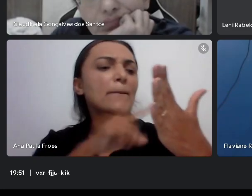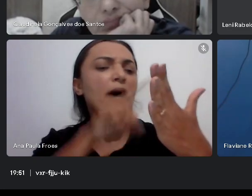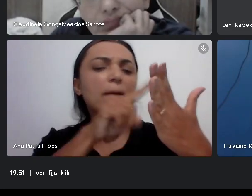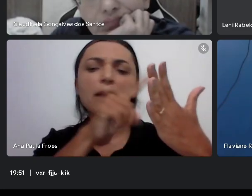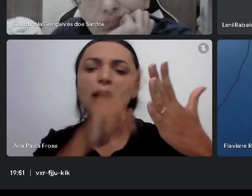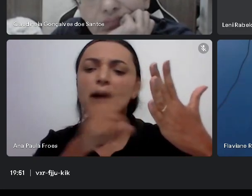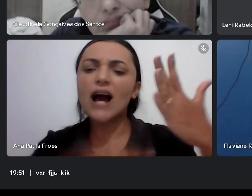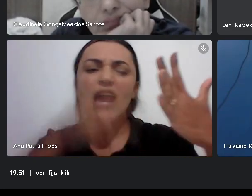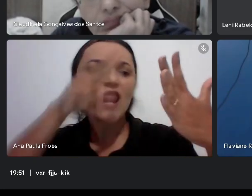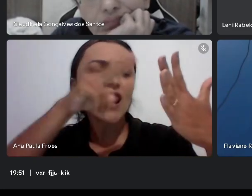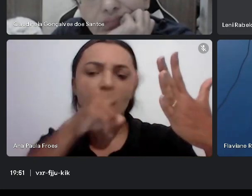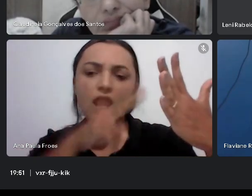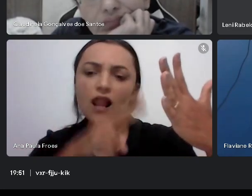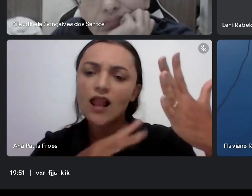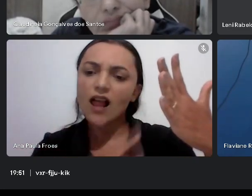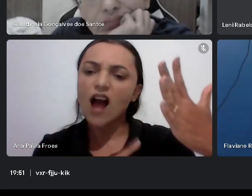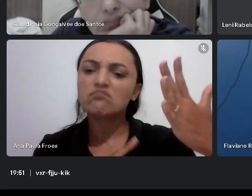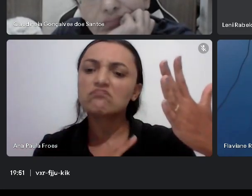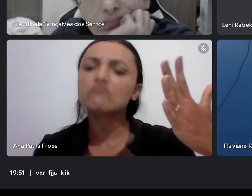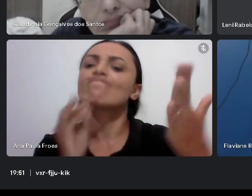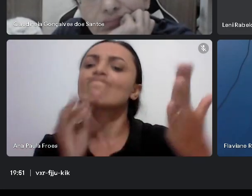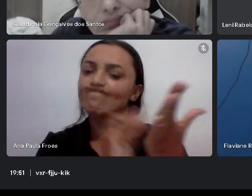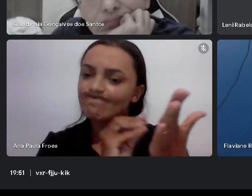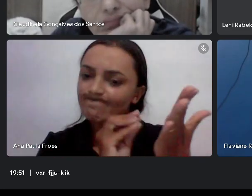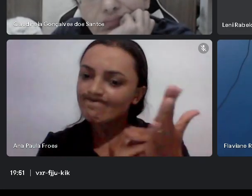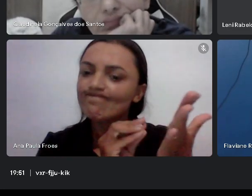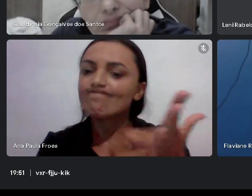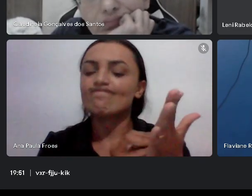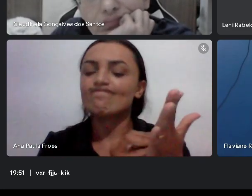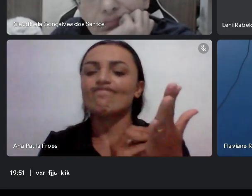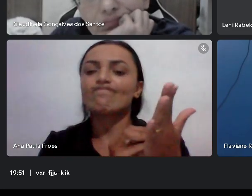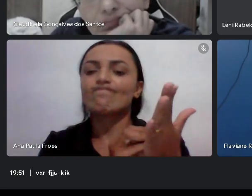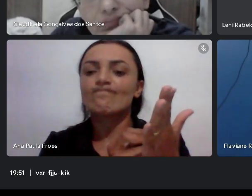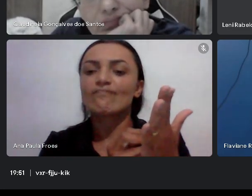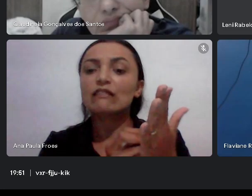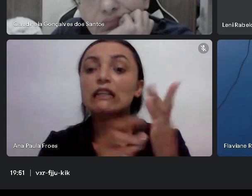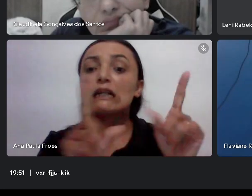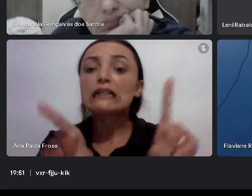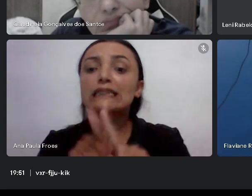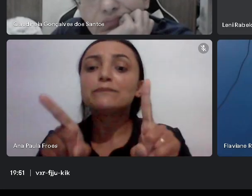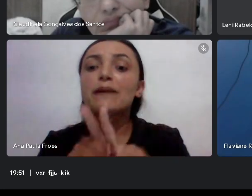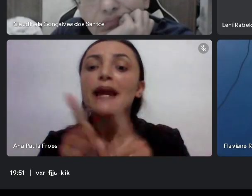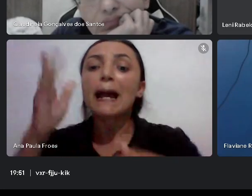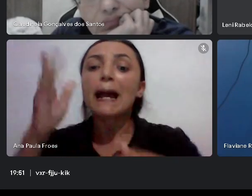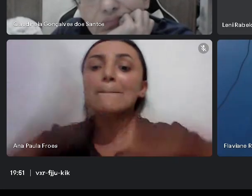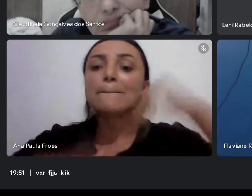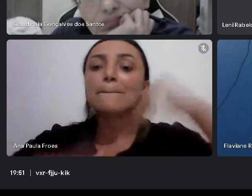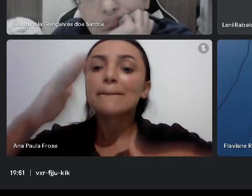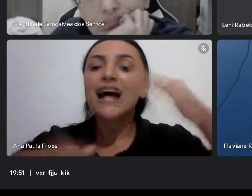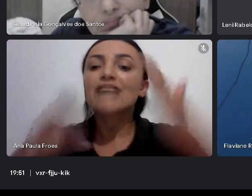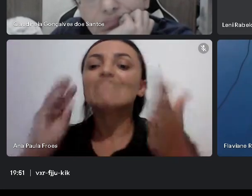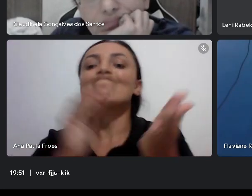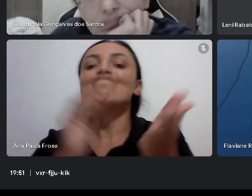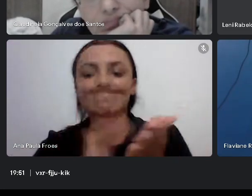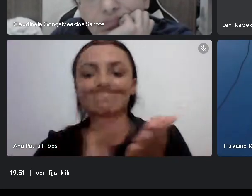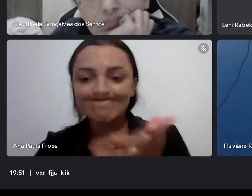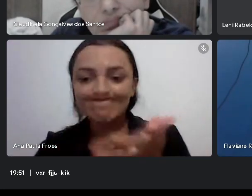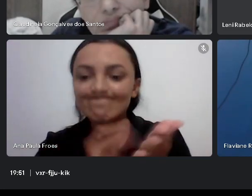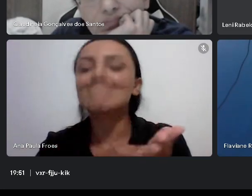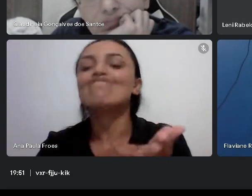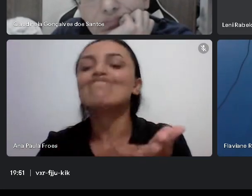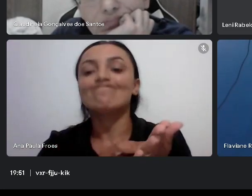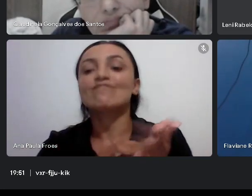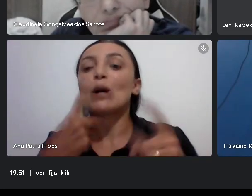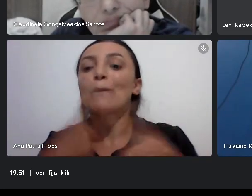leitura dela. E mais que isso, né? Colocá-la em prática, que é o que a gente precisa.